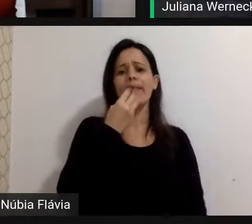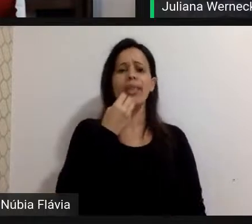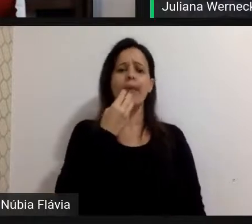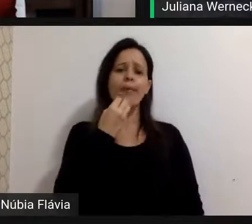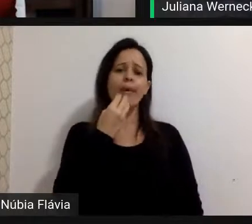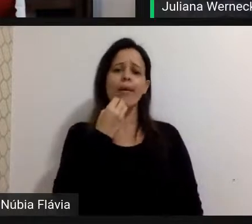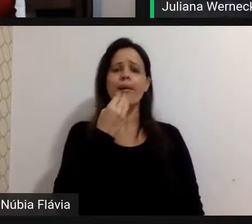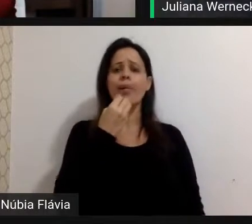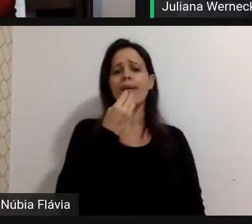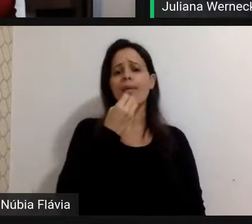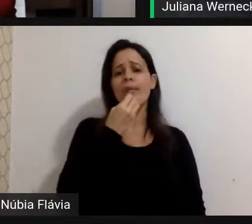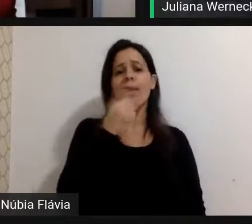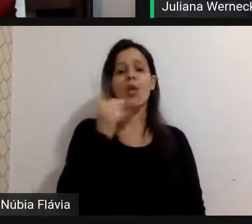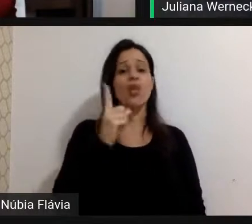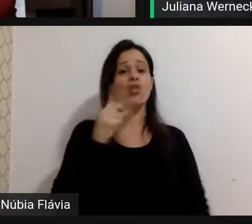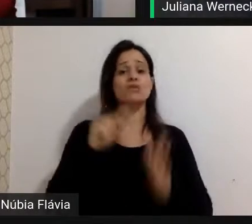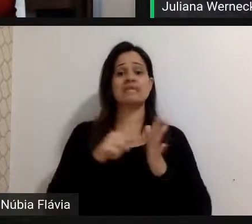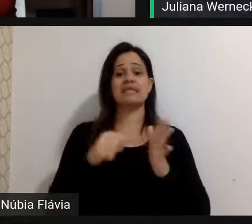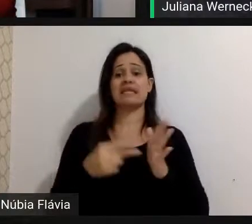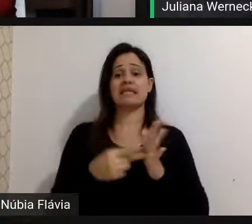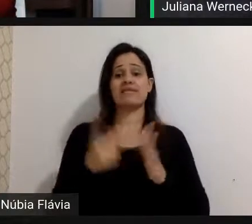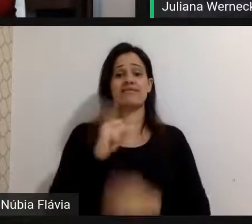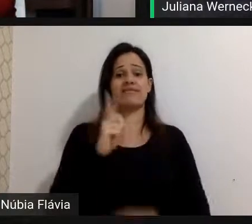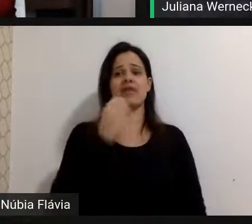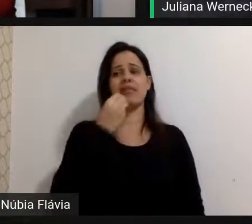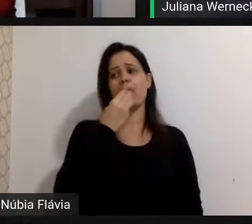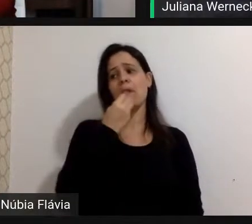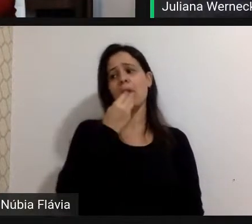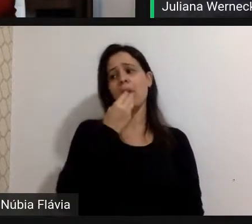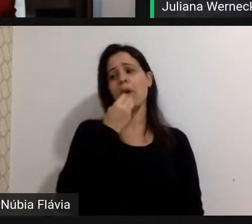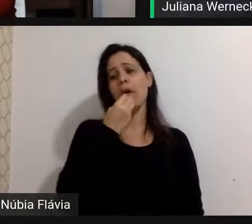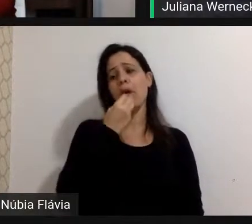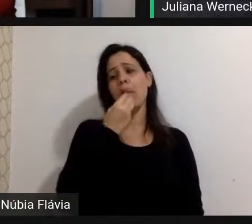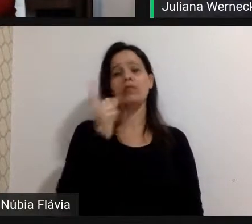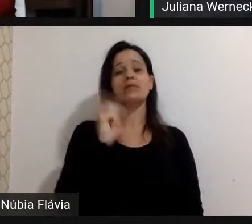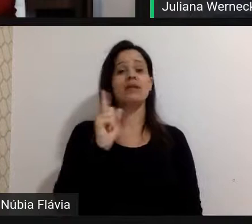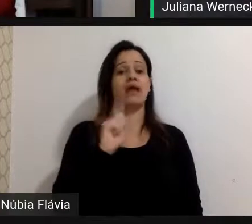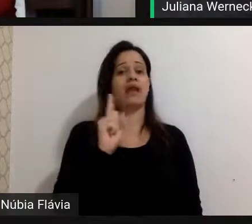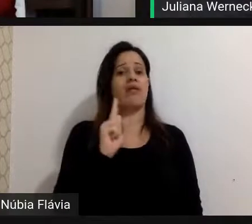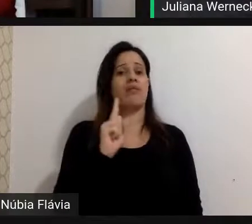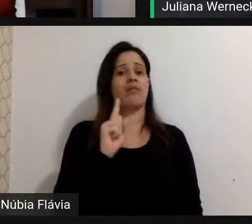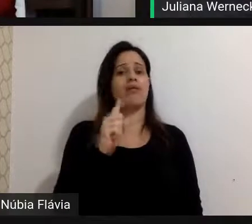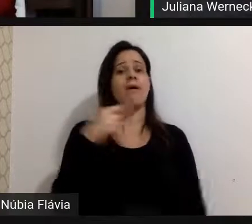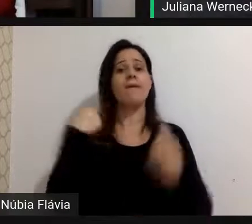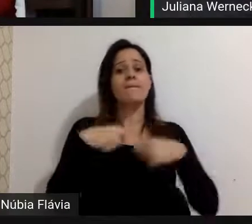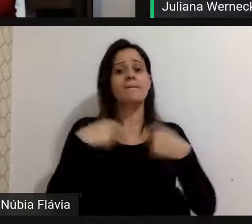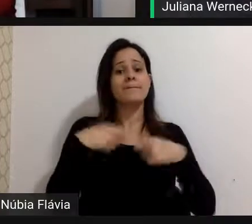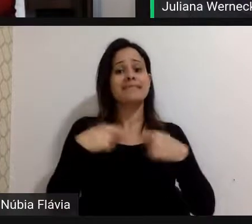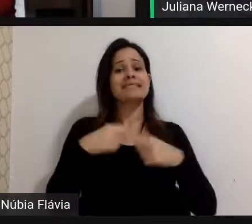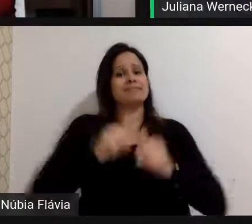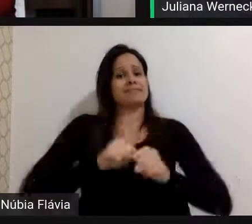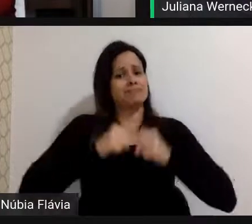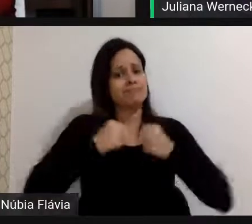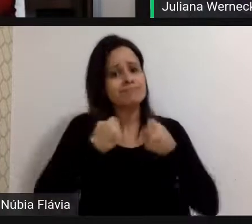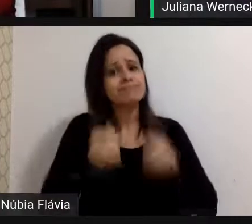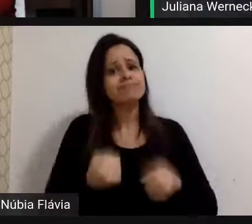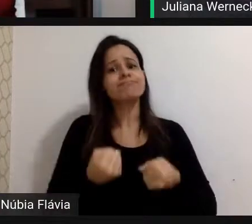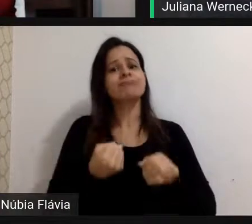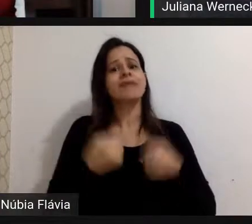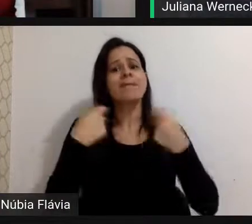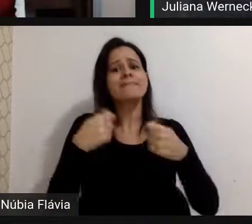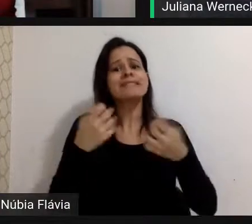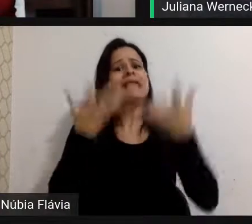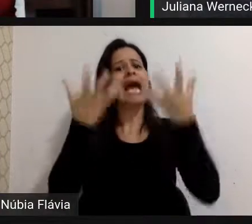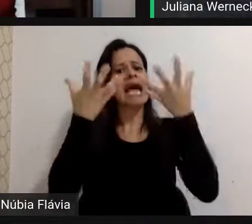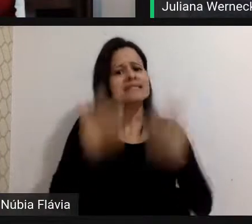né, assim, não significa que a gente não tem que né, não sair desse lugar, mas para a gente sair do lugar, a gente precisa aceitar o lugar em que a